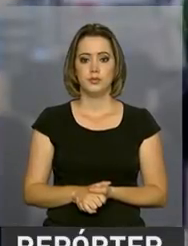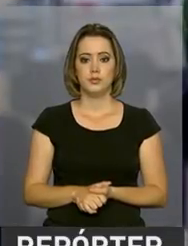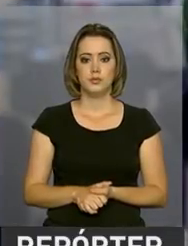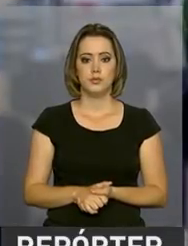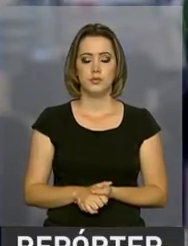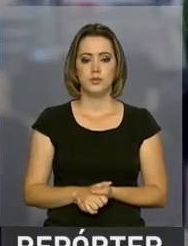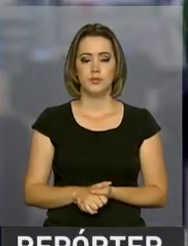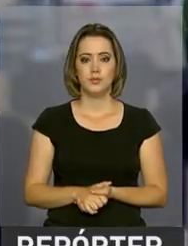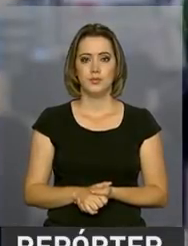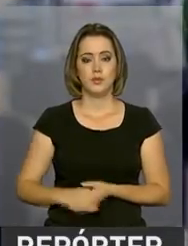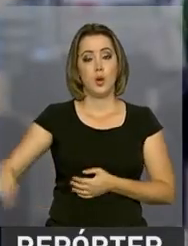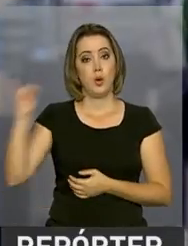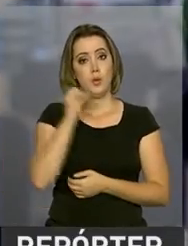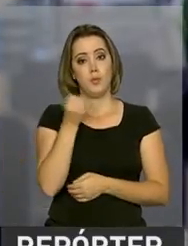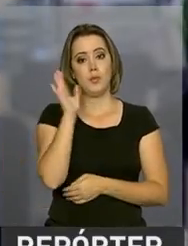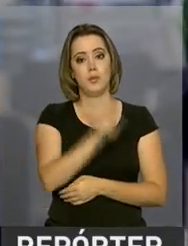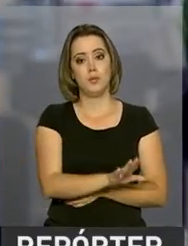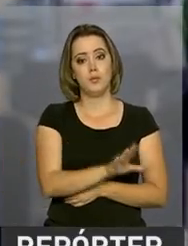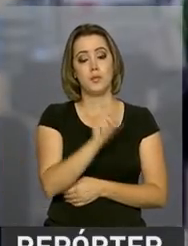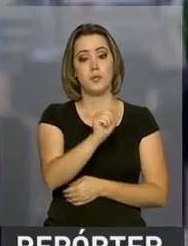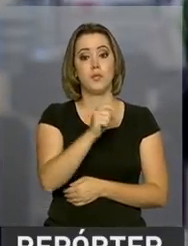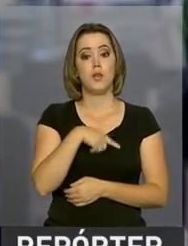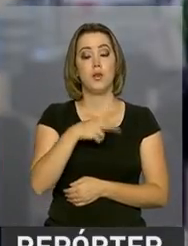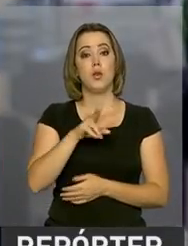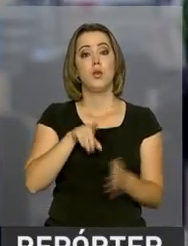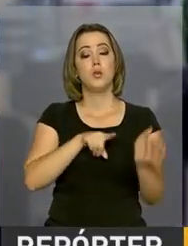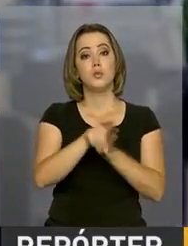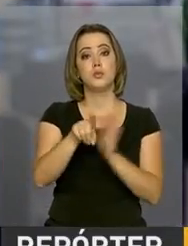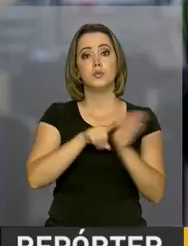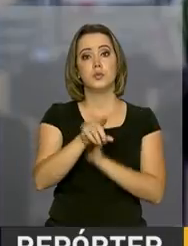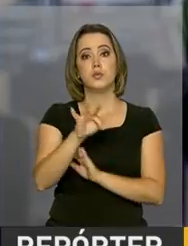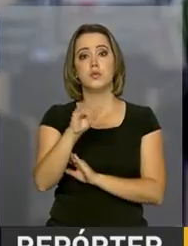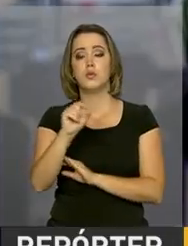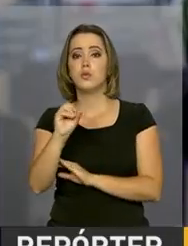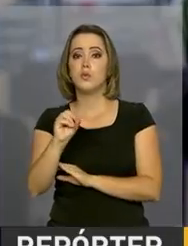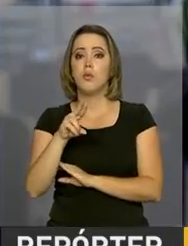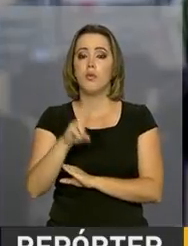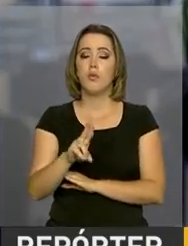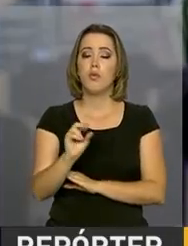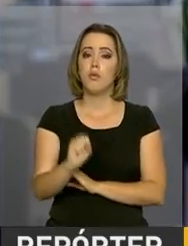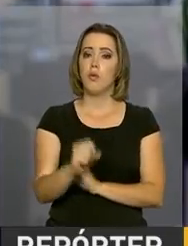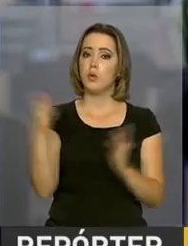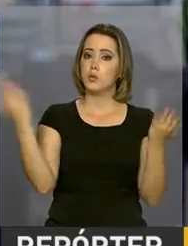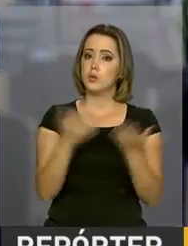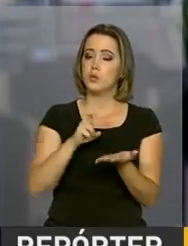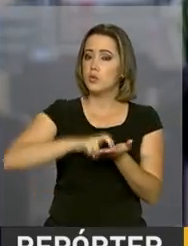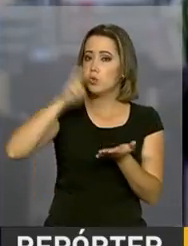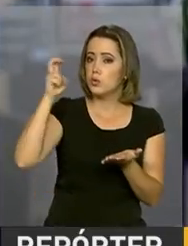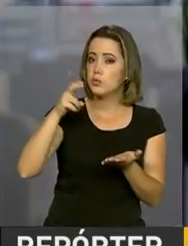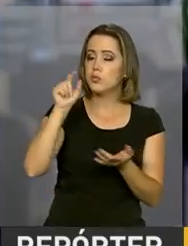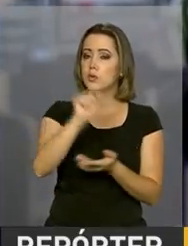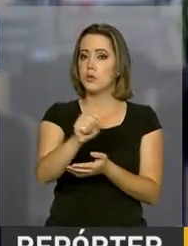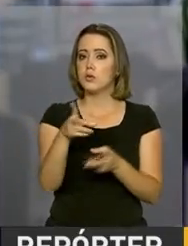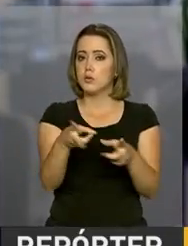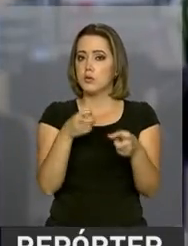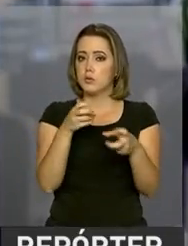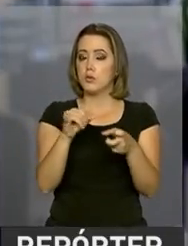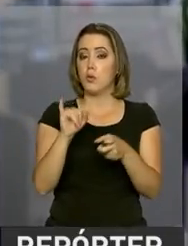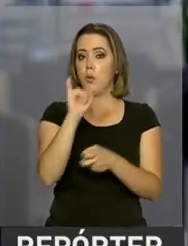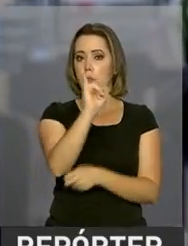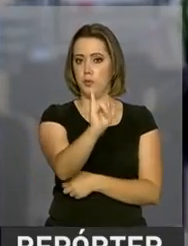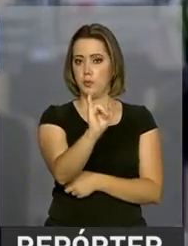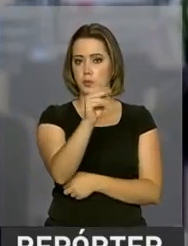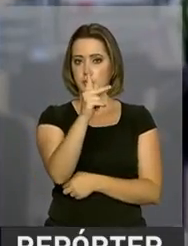olá roberto boa tarde segundo o boletim focus divulgada esta manhã pelo banco central a expectativa é que o índice nacional de